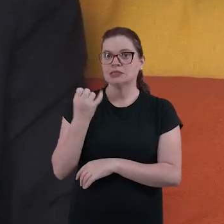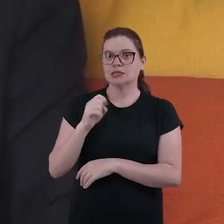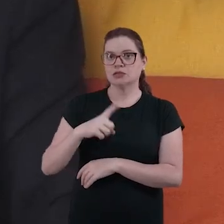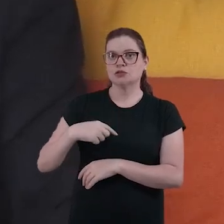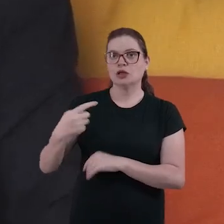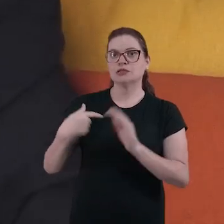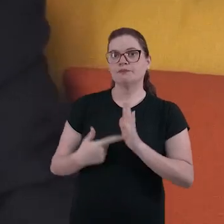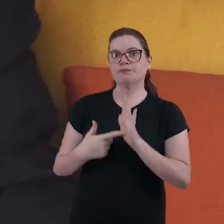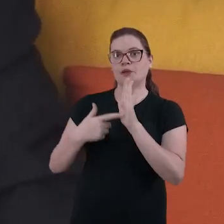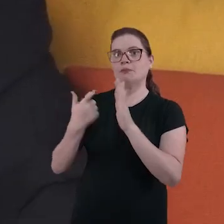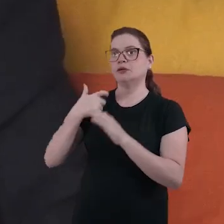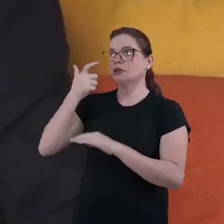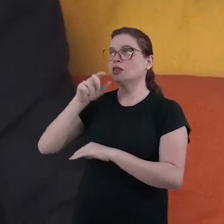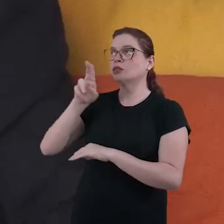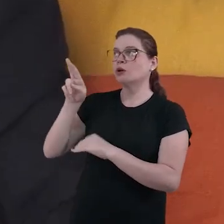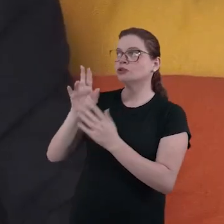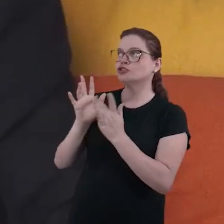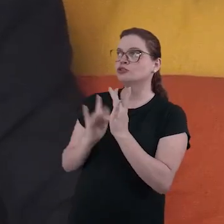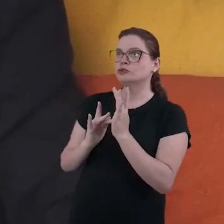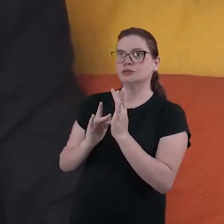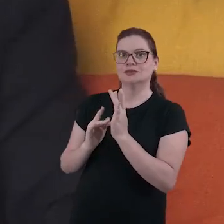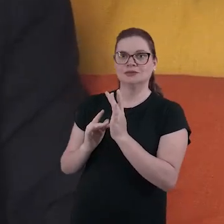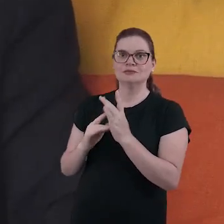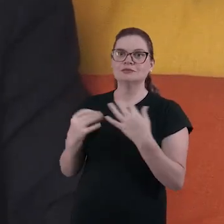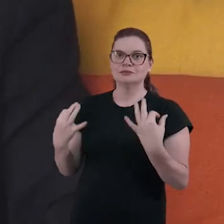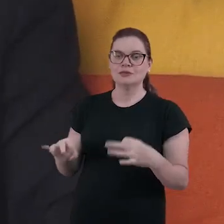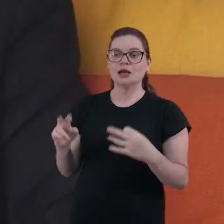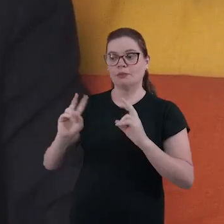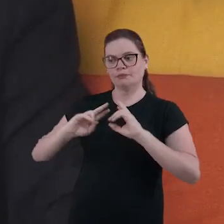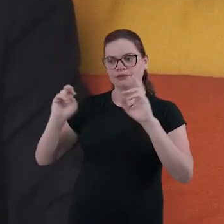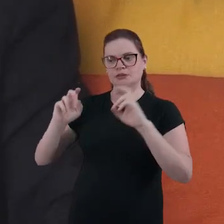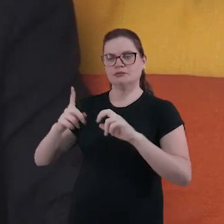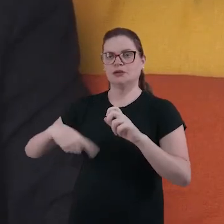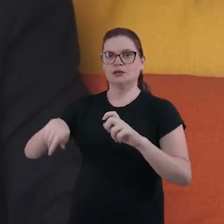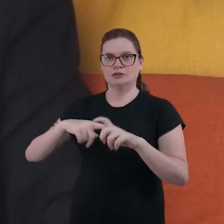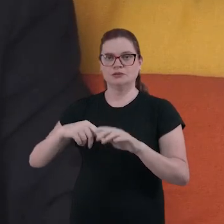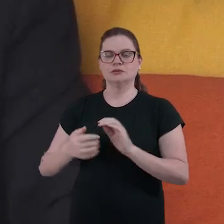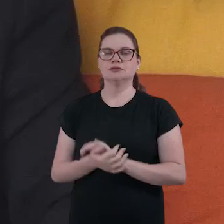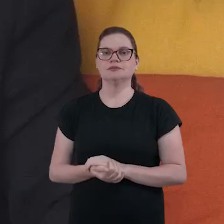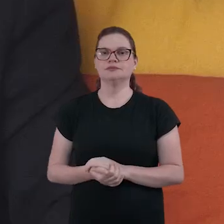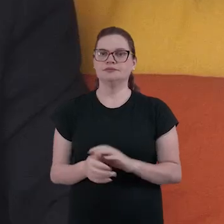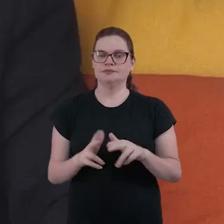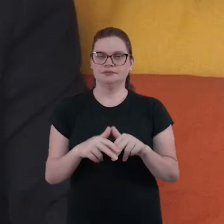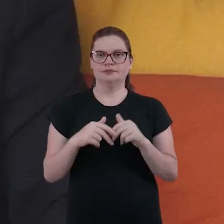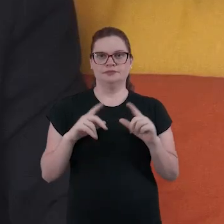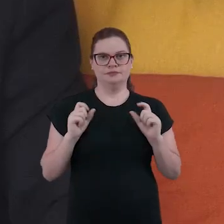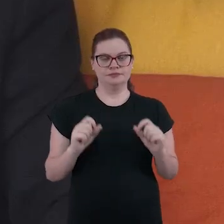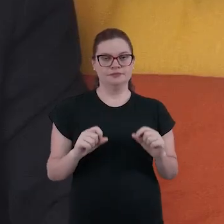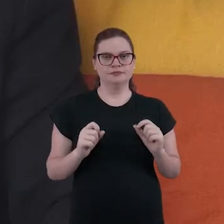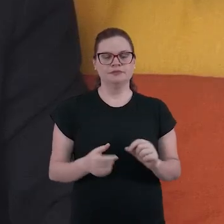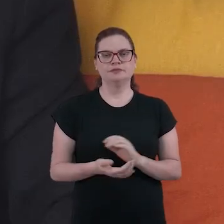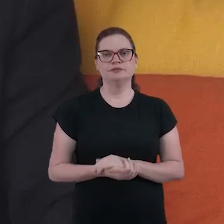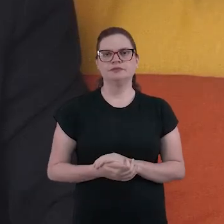estamos identificados com o primogênito. Esse que é importante, né? Então, Jacó,